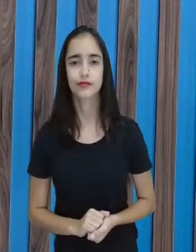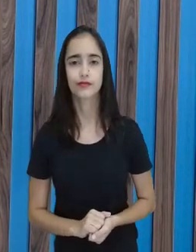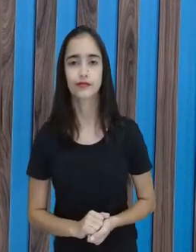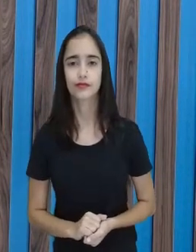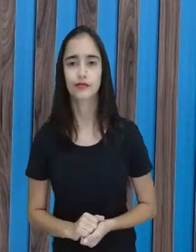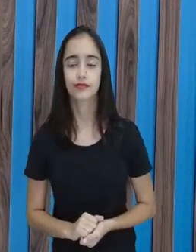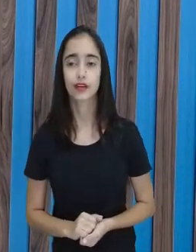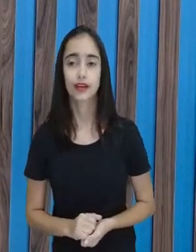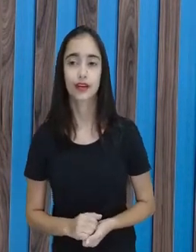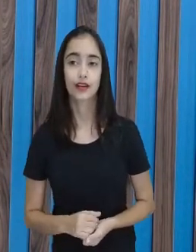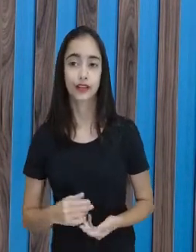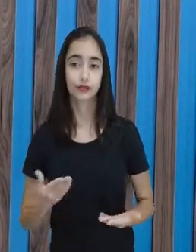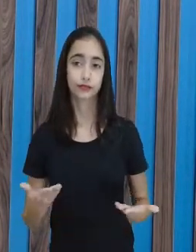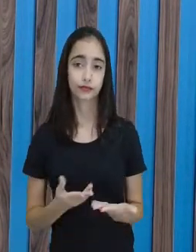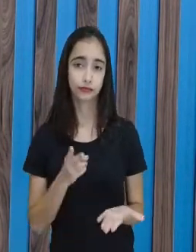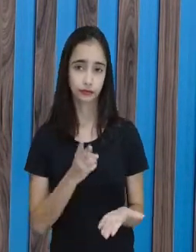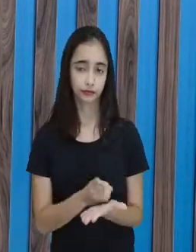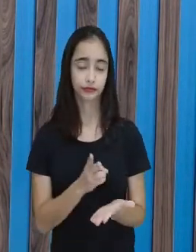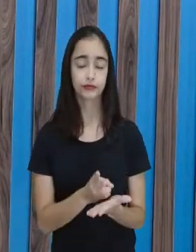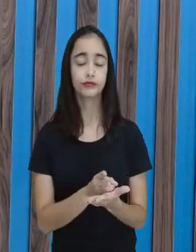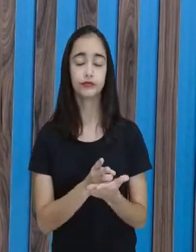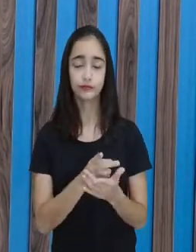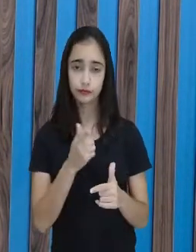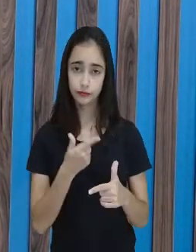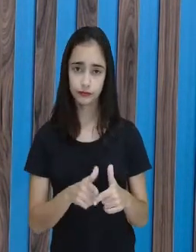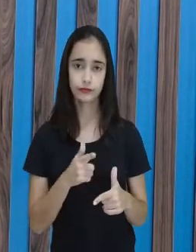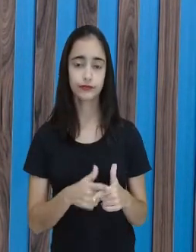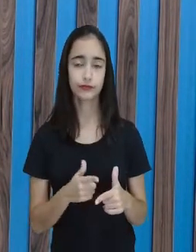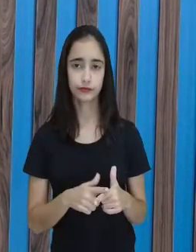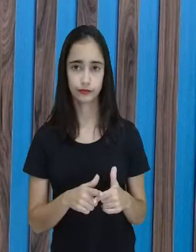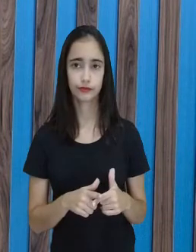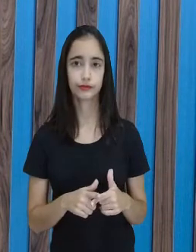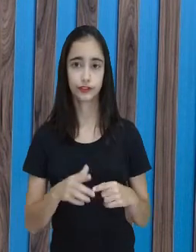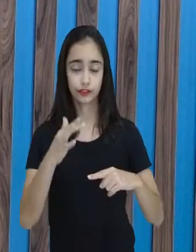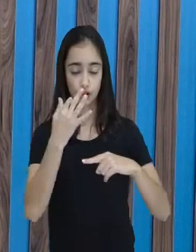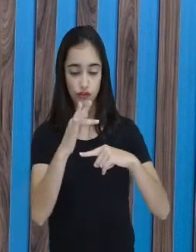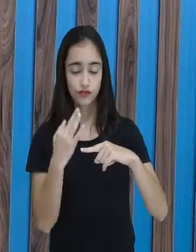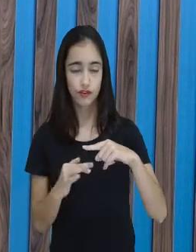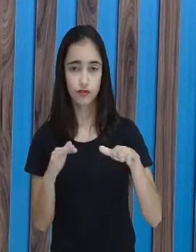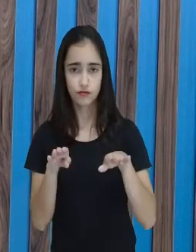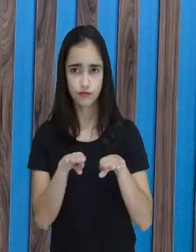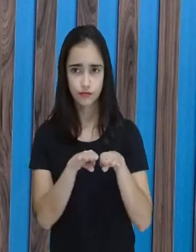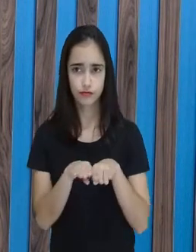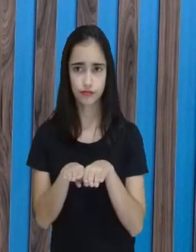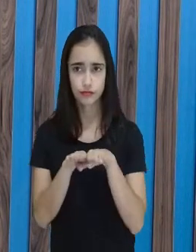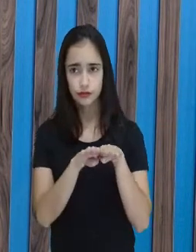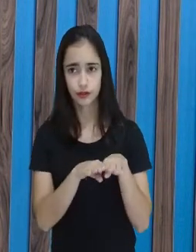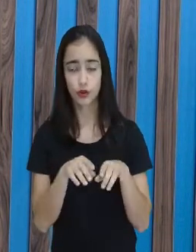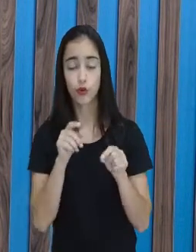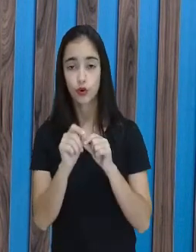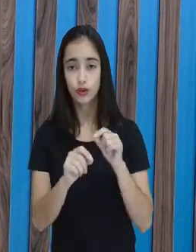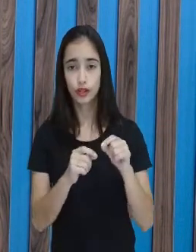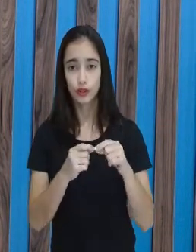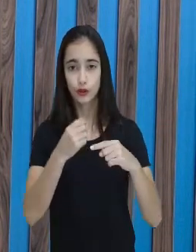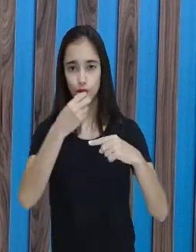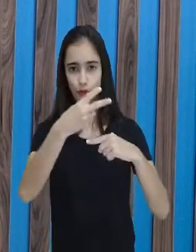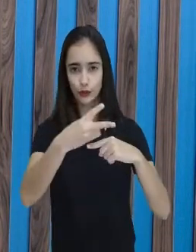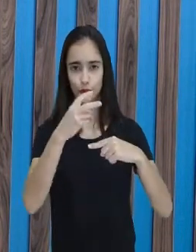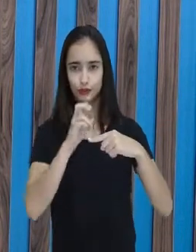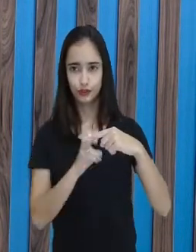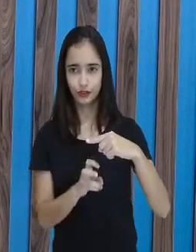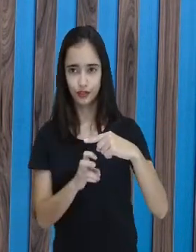Atendendo a nossa questão, as frações equivalentes encontradas foram 2/5 e